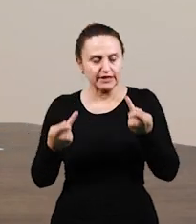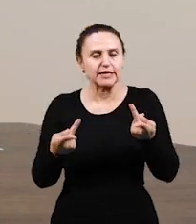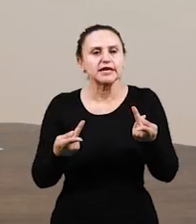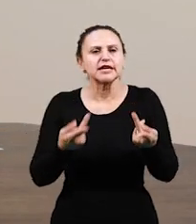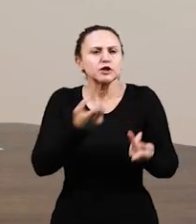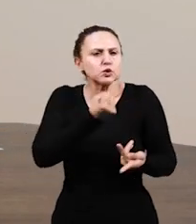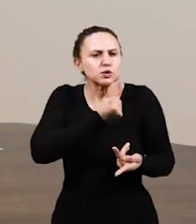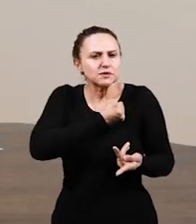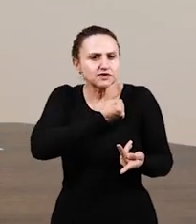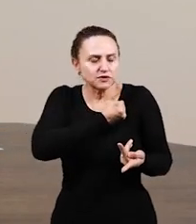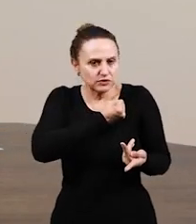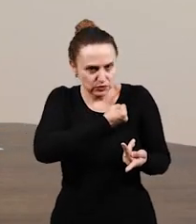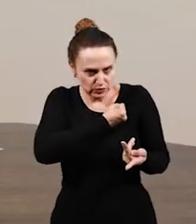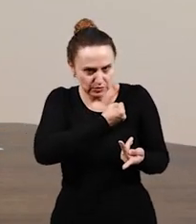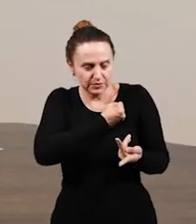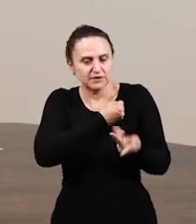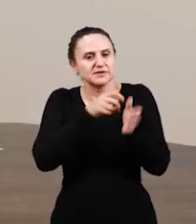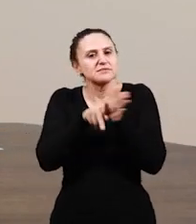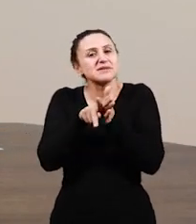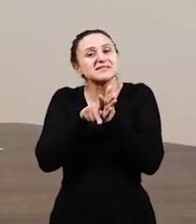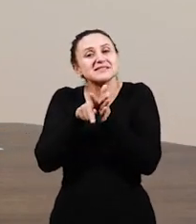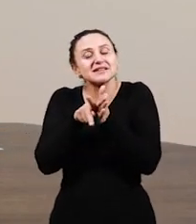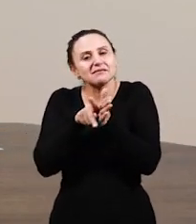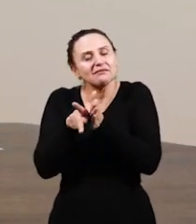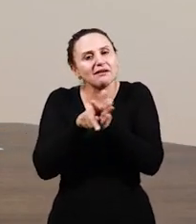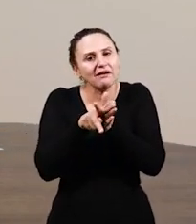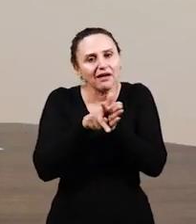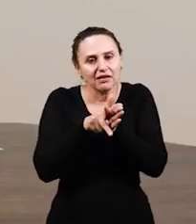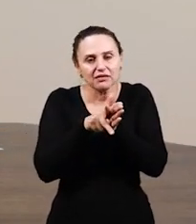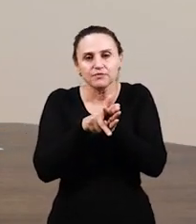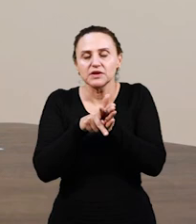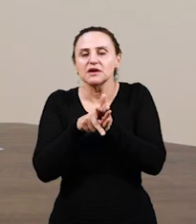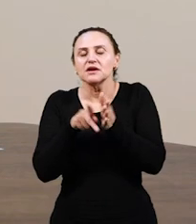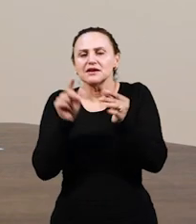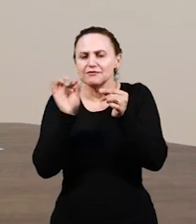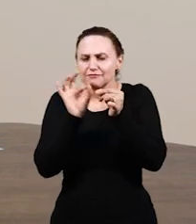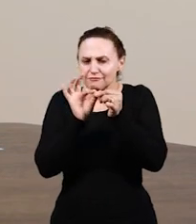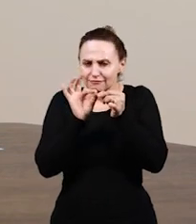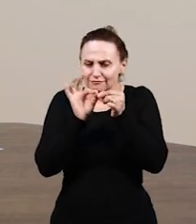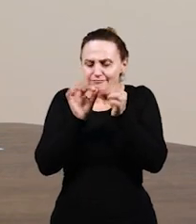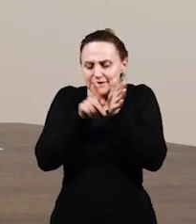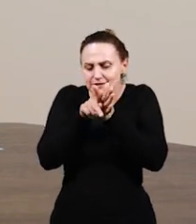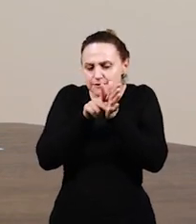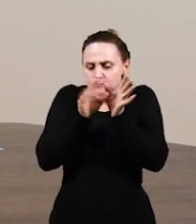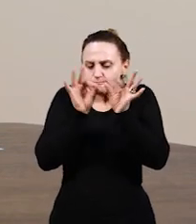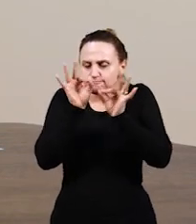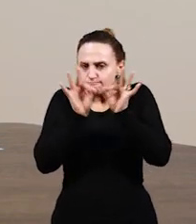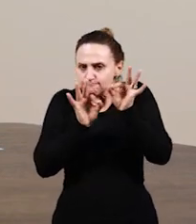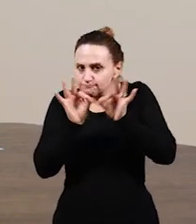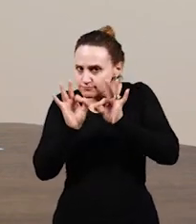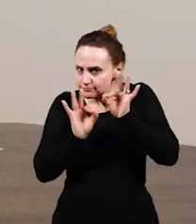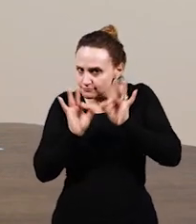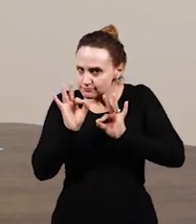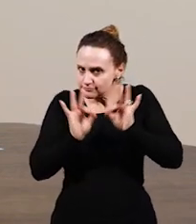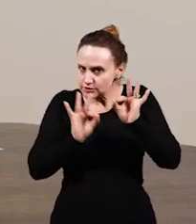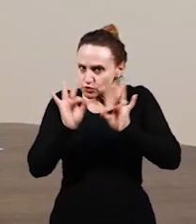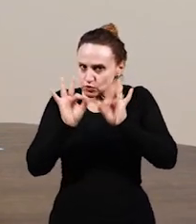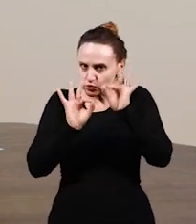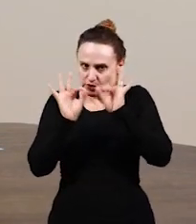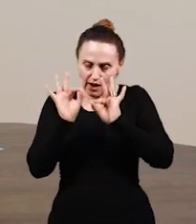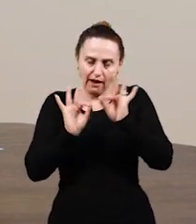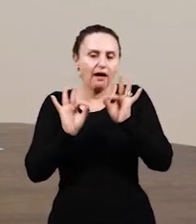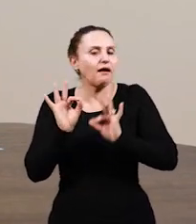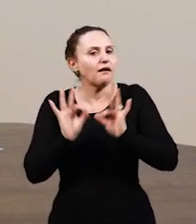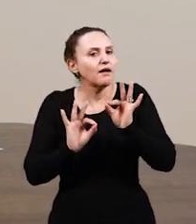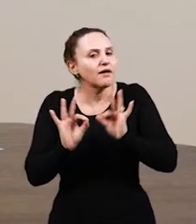esses dados dessa pesquisa que é feito a partir de uma entrevista estruturada que a gente a gente chama isso de